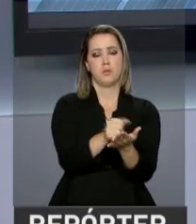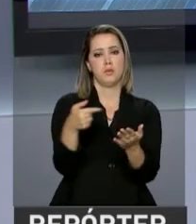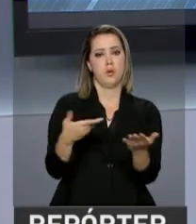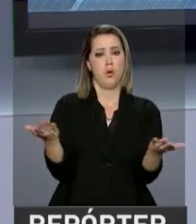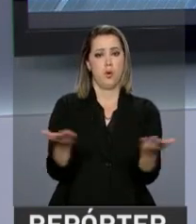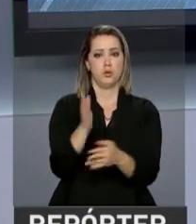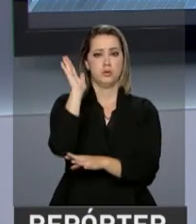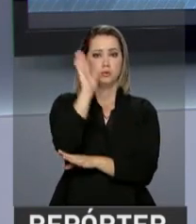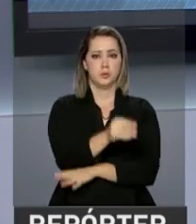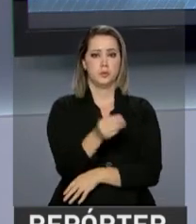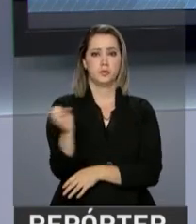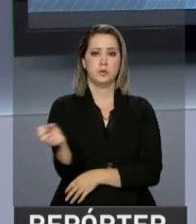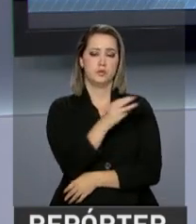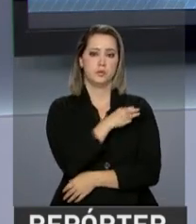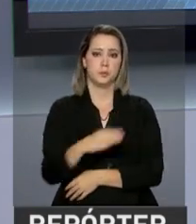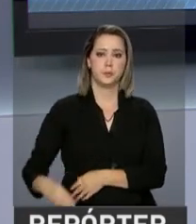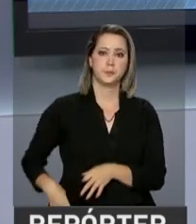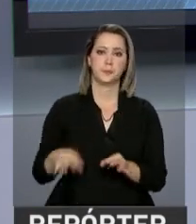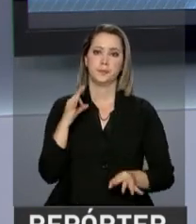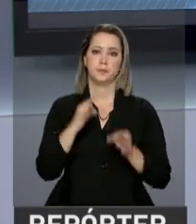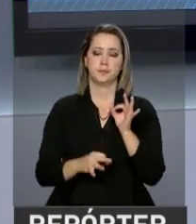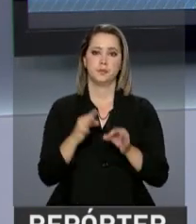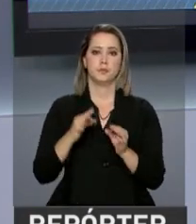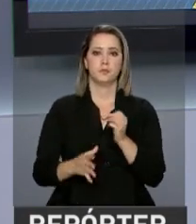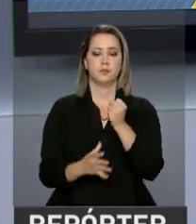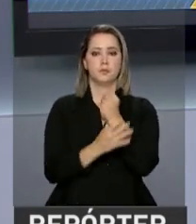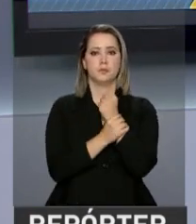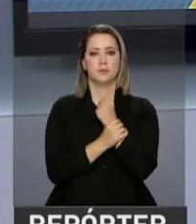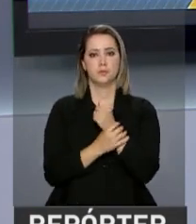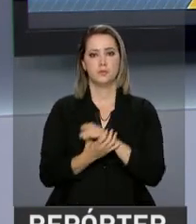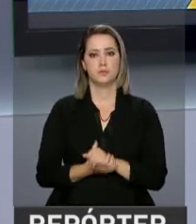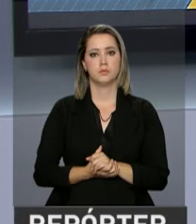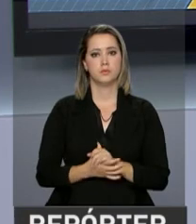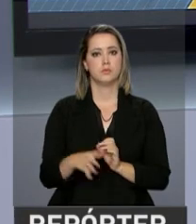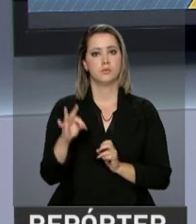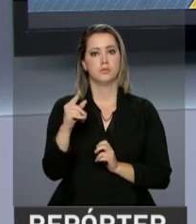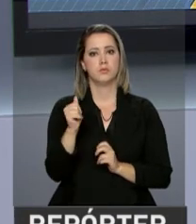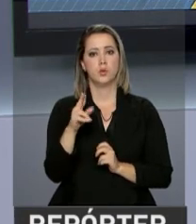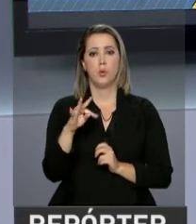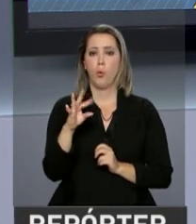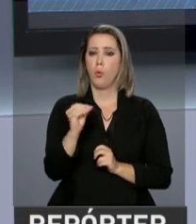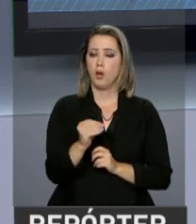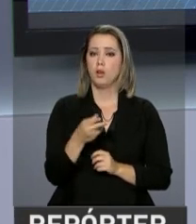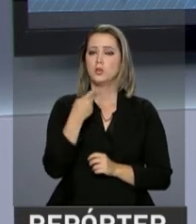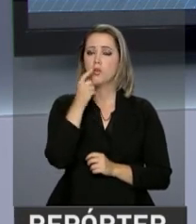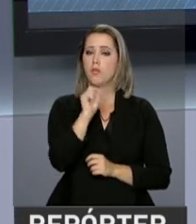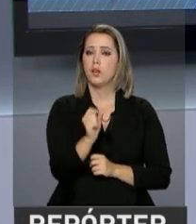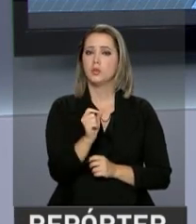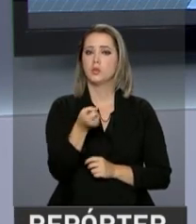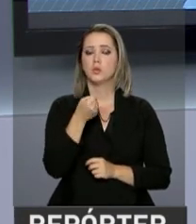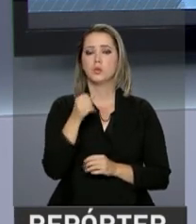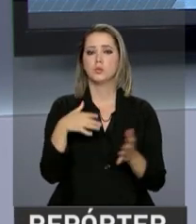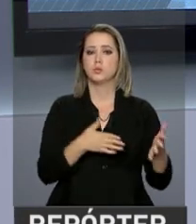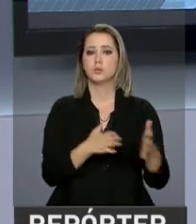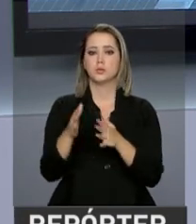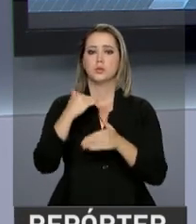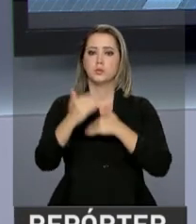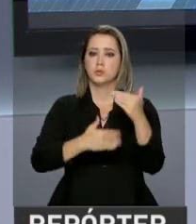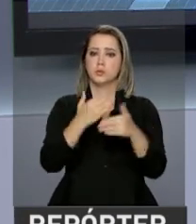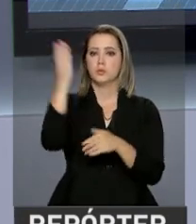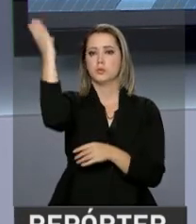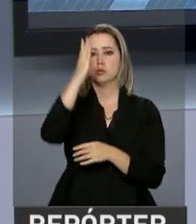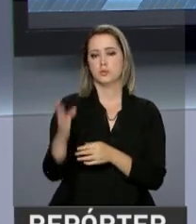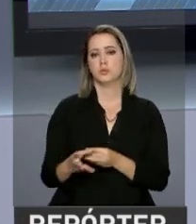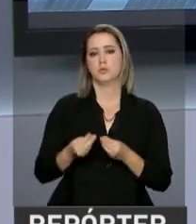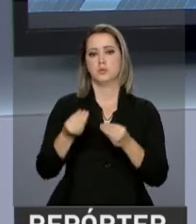nessa tarde ao novo ministro da Justiça e Segurança Pública. Torquato Jardim discursou sobre os caminhos para o avanço